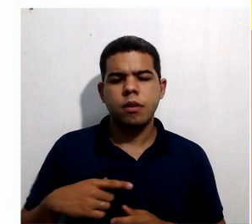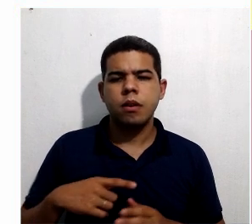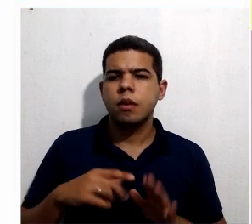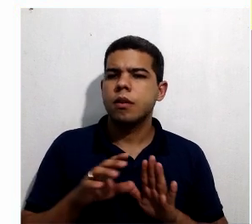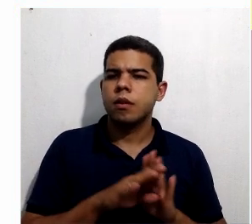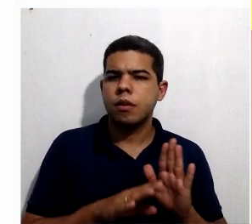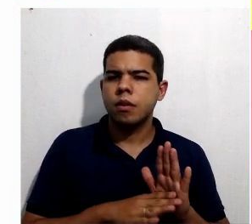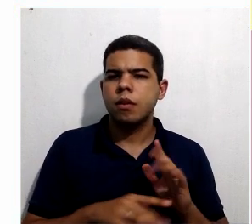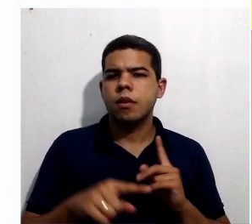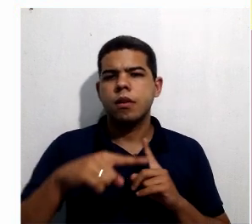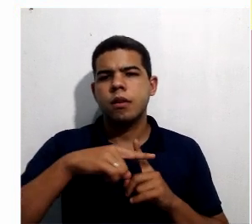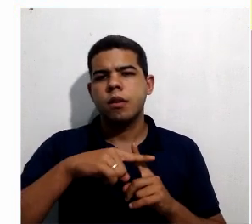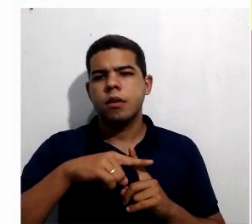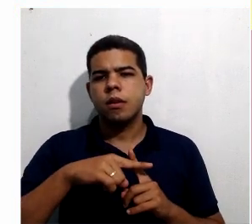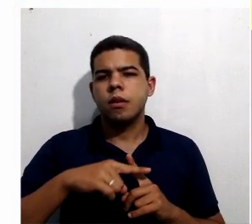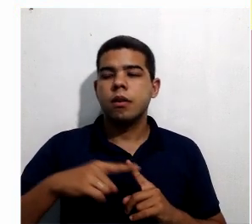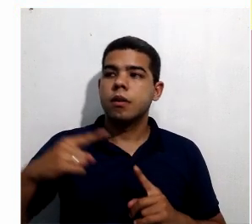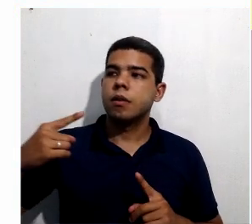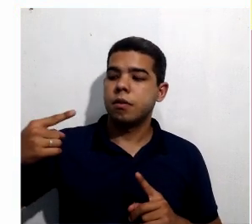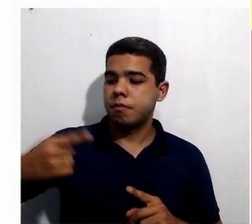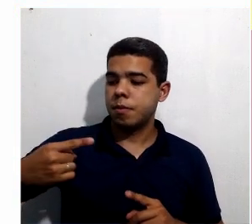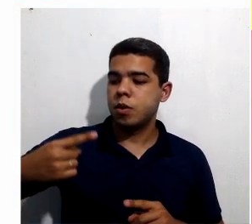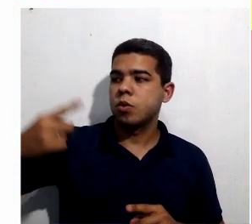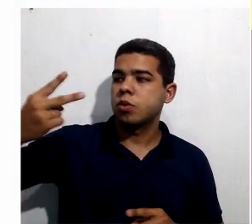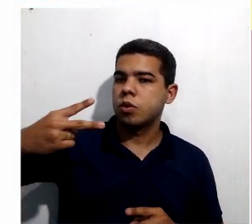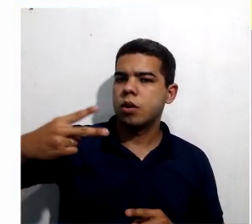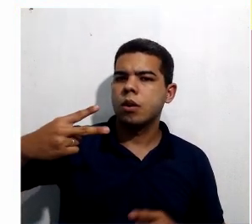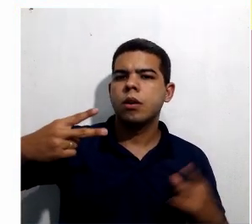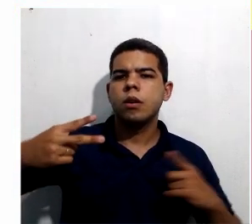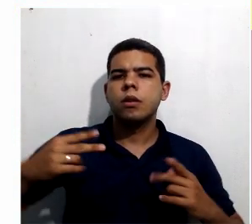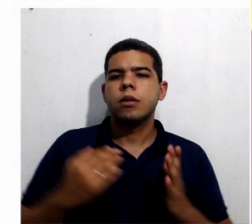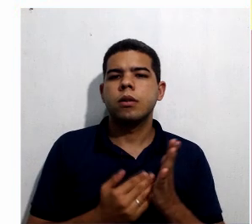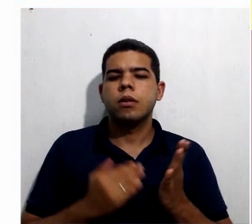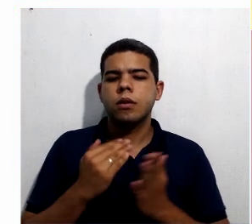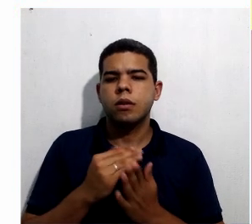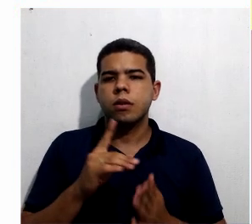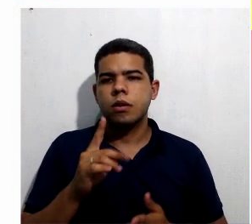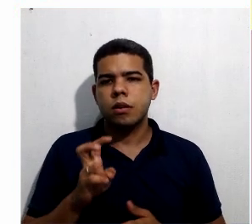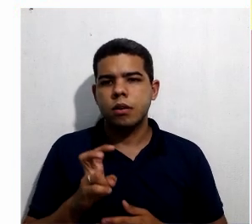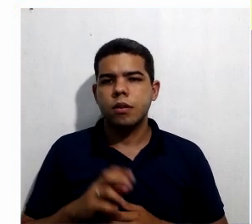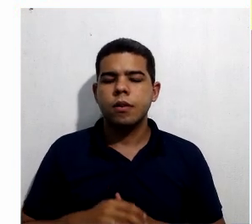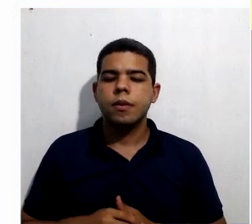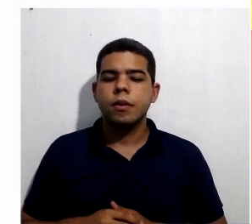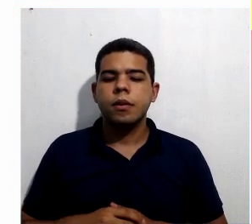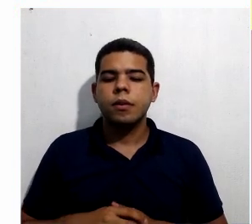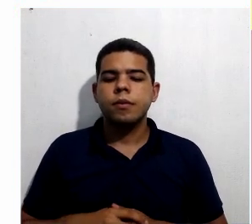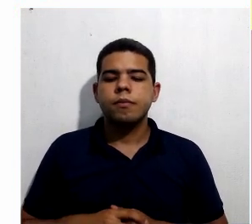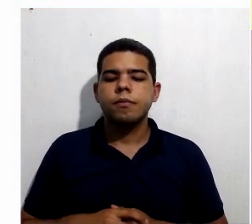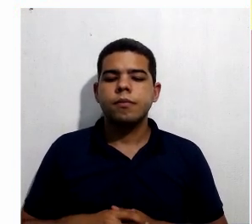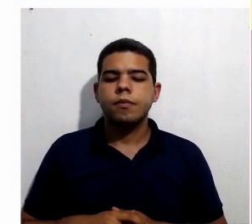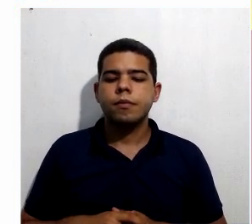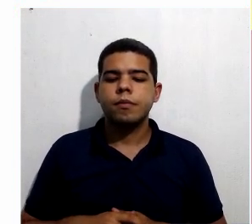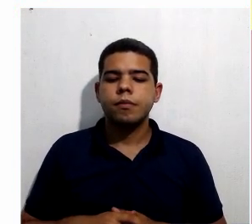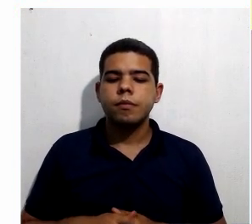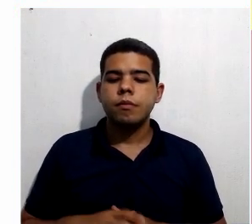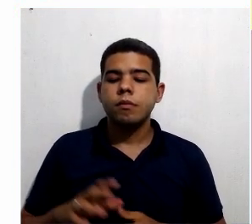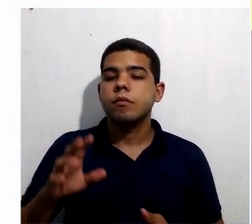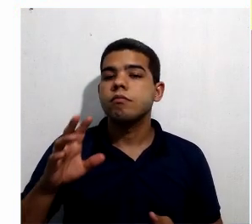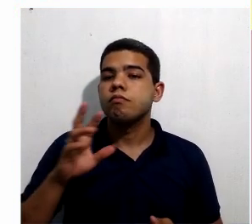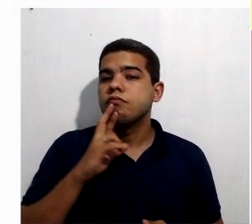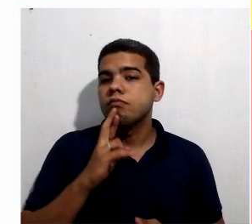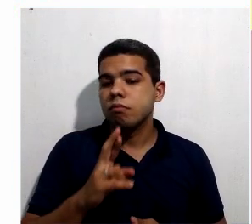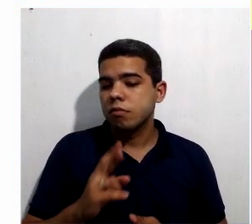uma adição. Partimos do primeiro andar para o segundo andar e houve um acréscimo de R$ 15. Vamos aqui para a